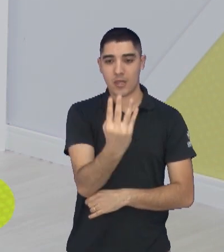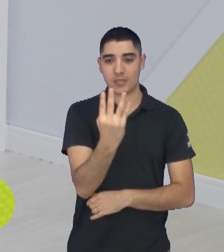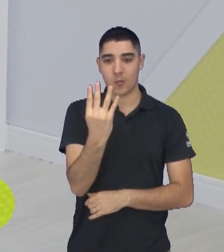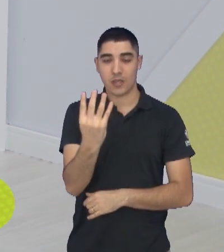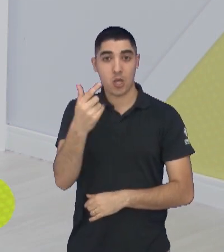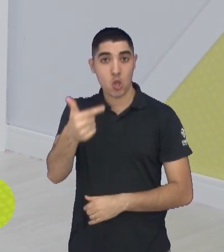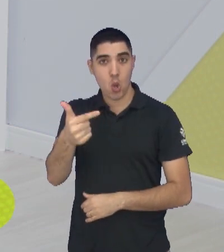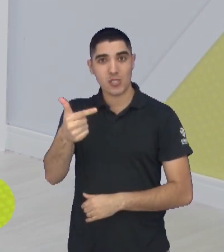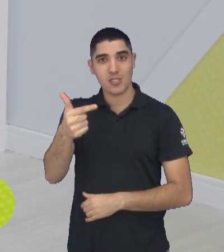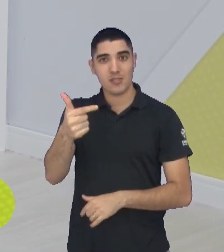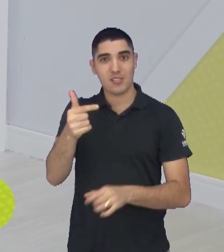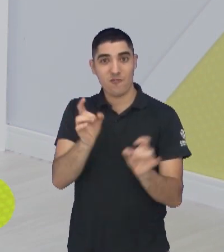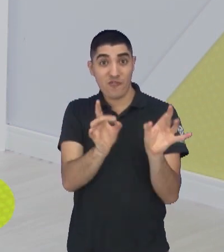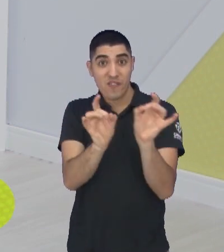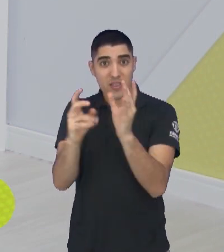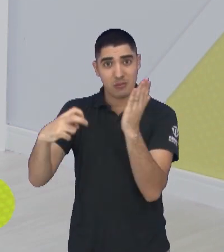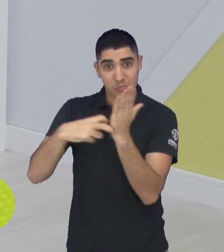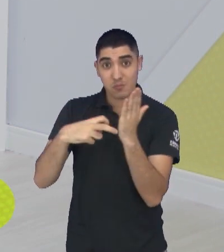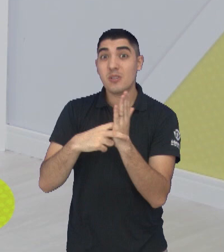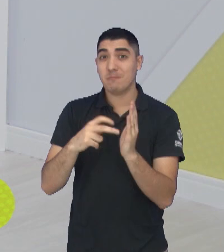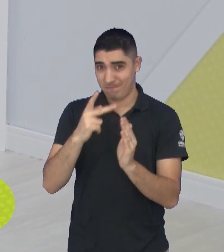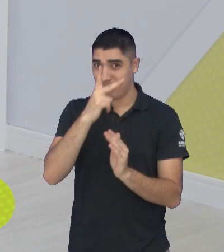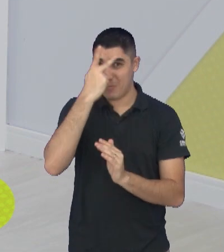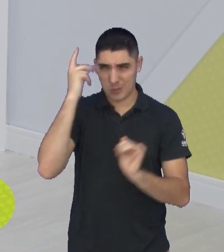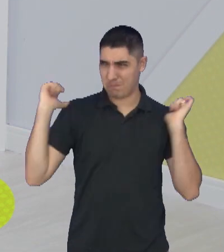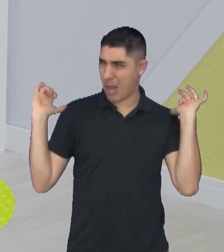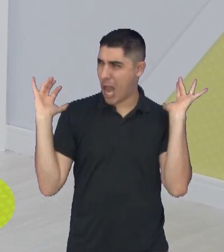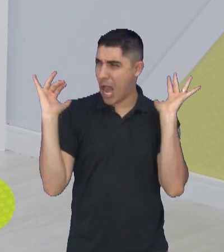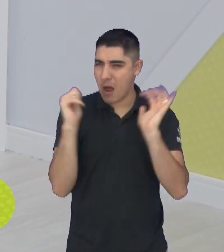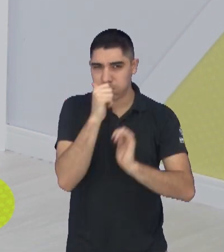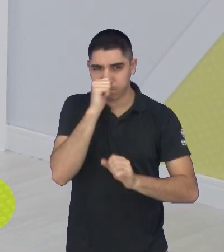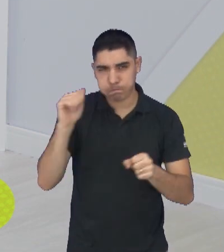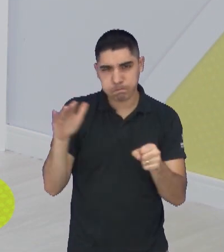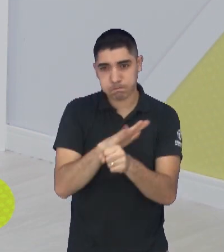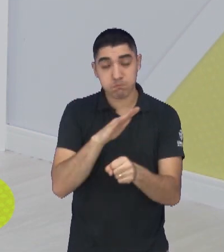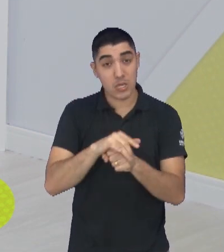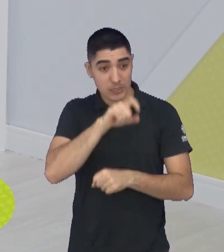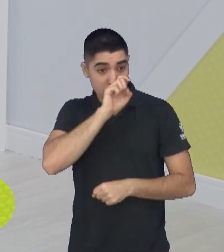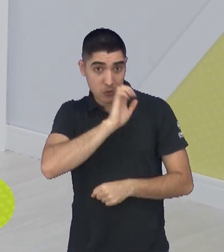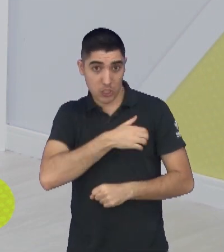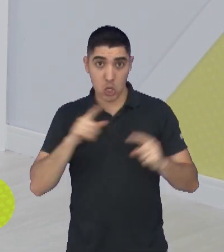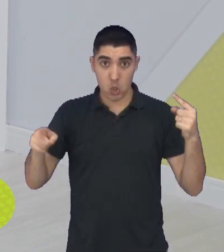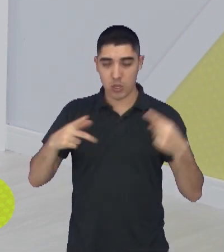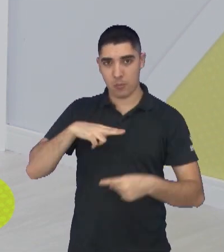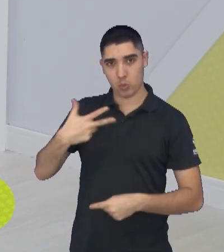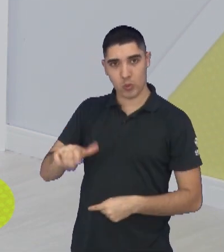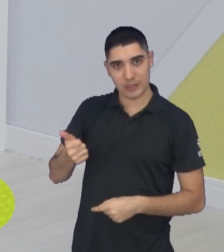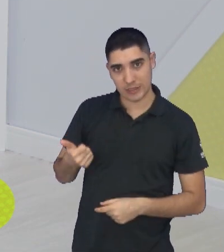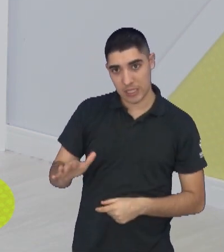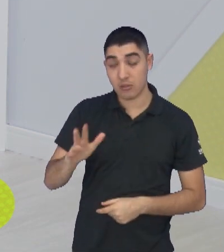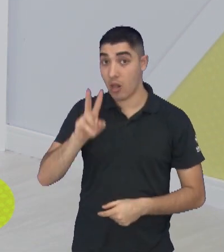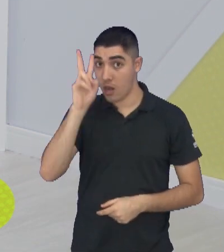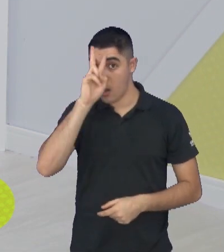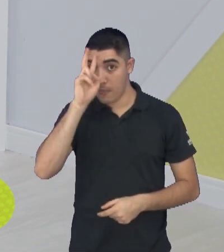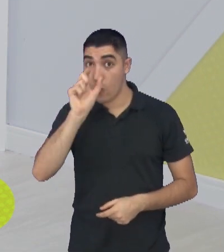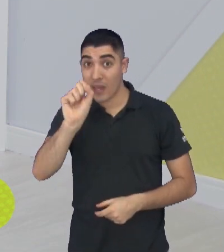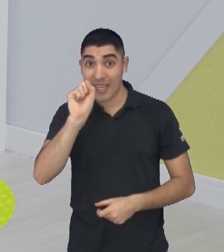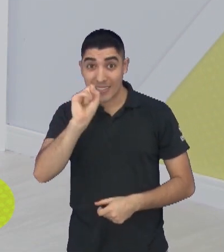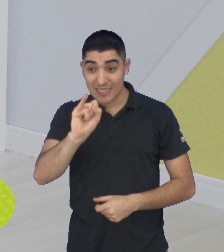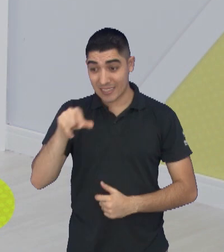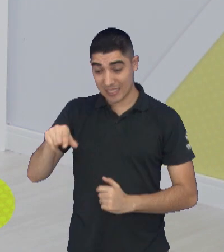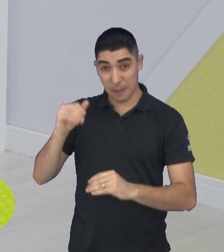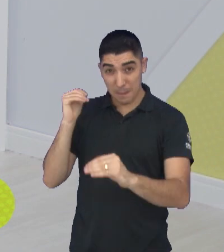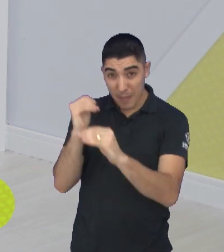12.442 ingressos vendidos, casa cheia para receber a grande final, São José e Portuguesa Santista. Lembrando, empate da